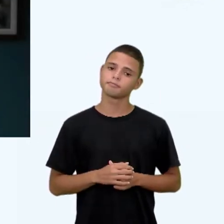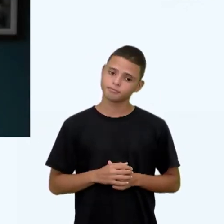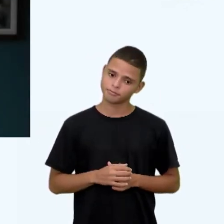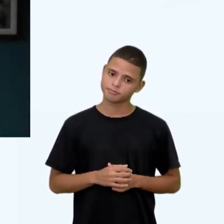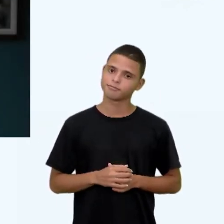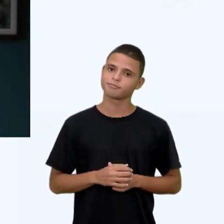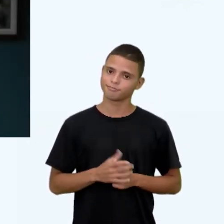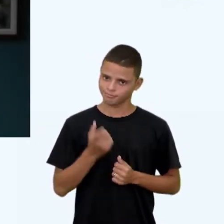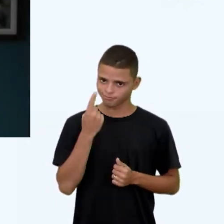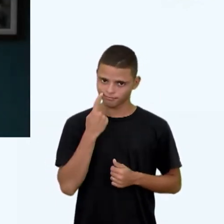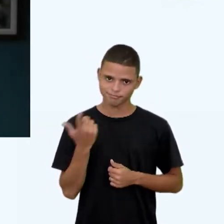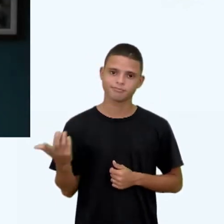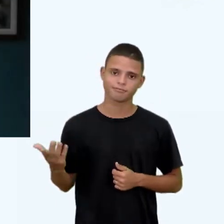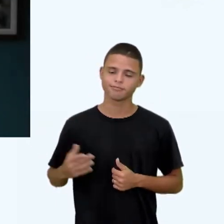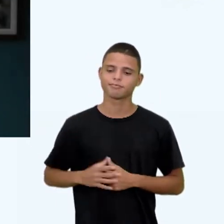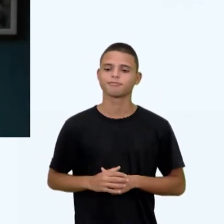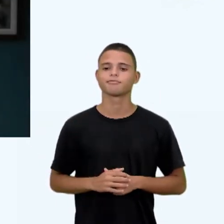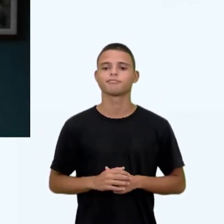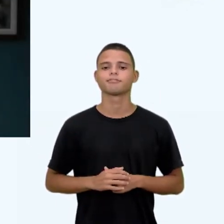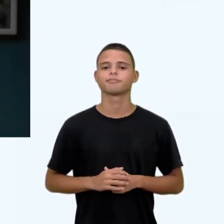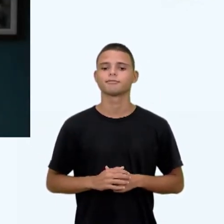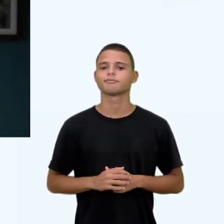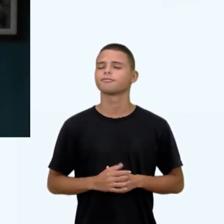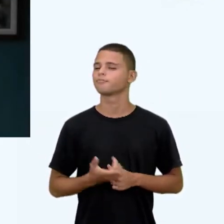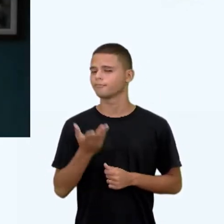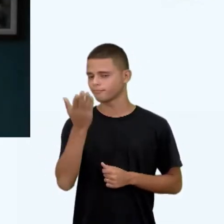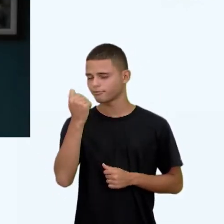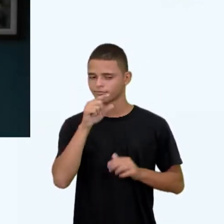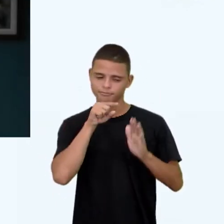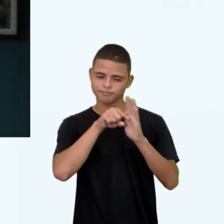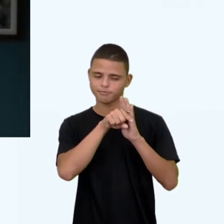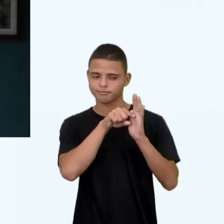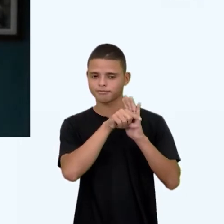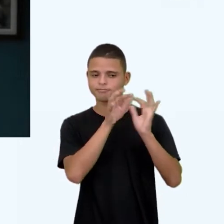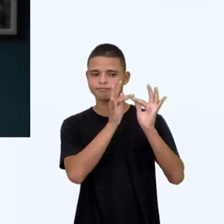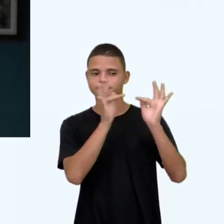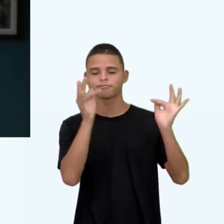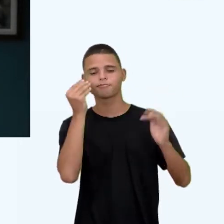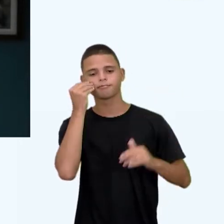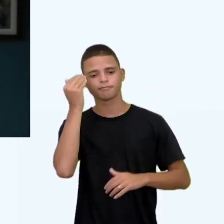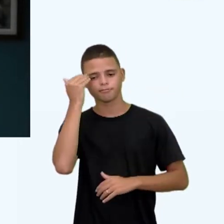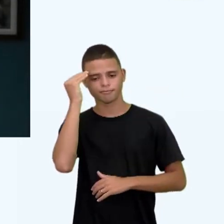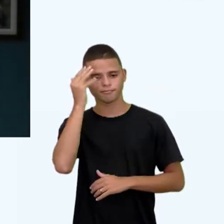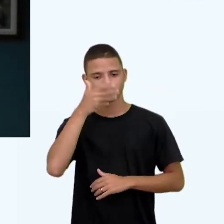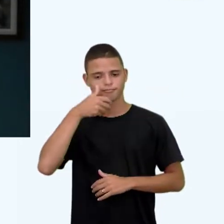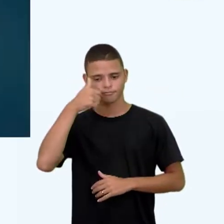Agora eu peguei vocês, né? Vamos analisar a frase para entendê-la melhor.